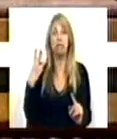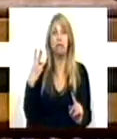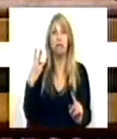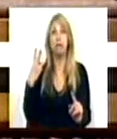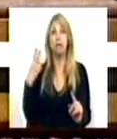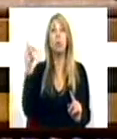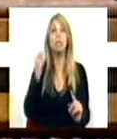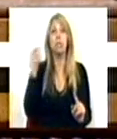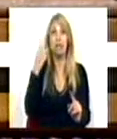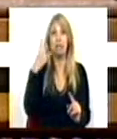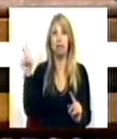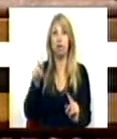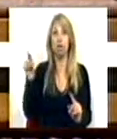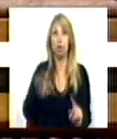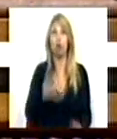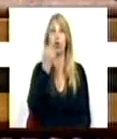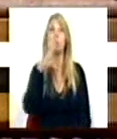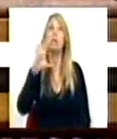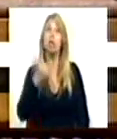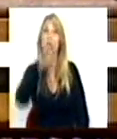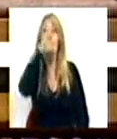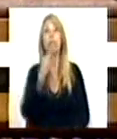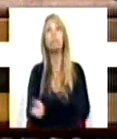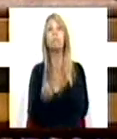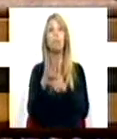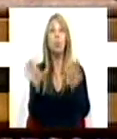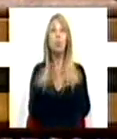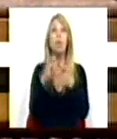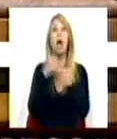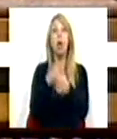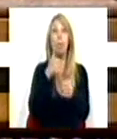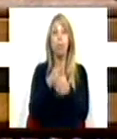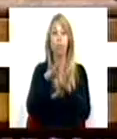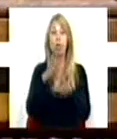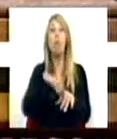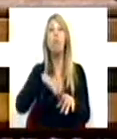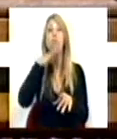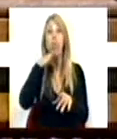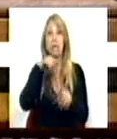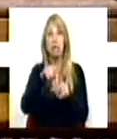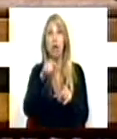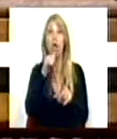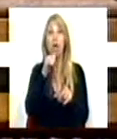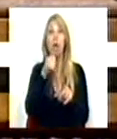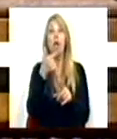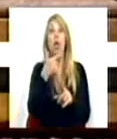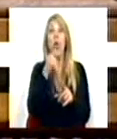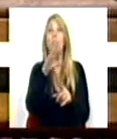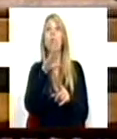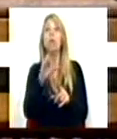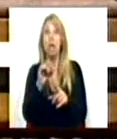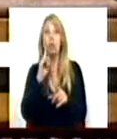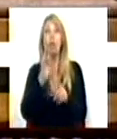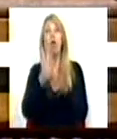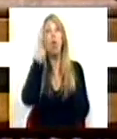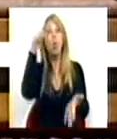o Governo criou a Comissão de Acompanhamento sobre a Poluição do Rio Tejo em janeiro de 2016, que produzirá conclusões até